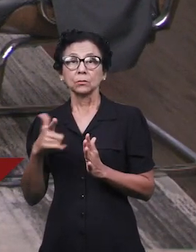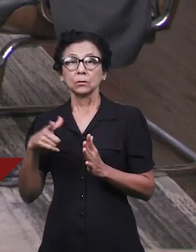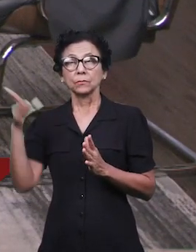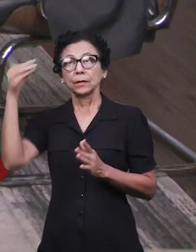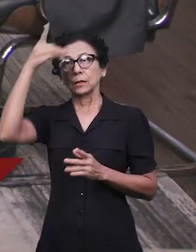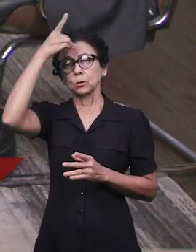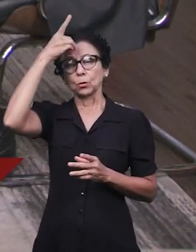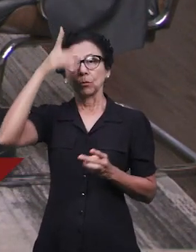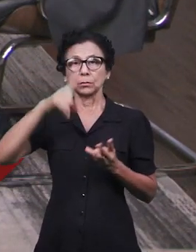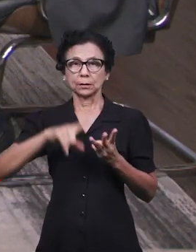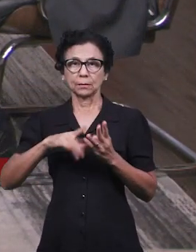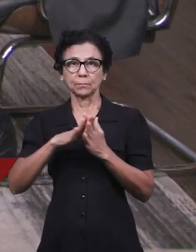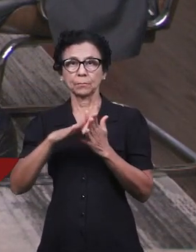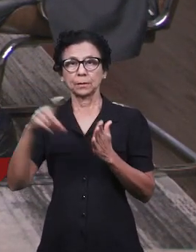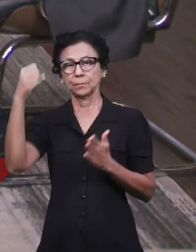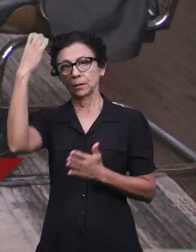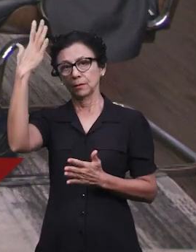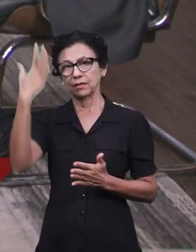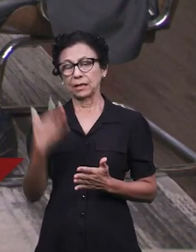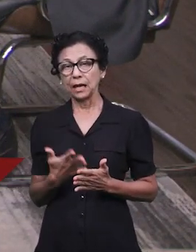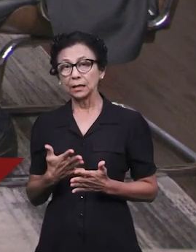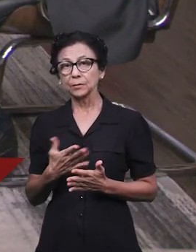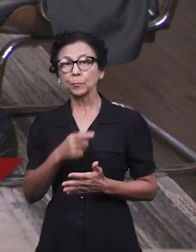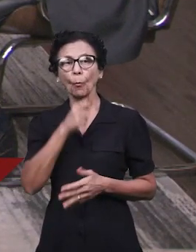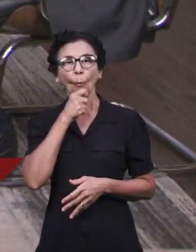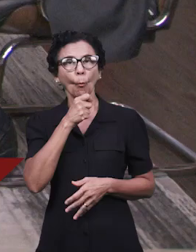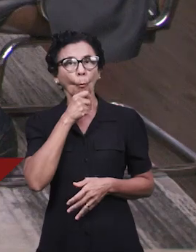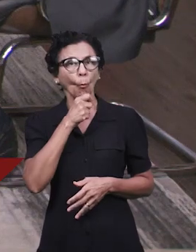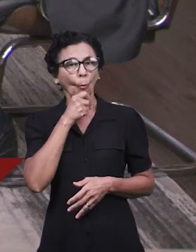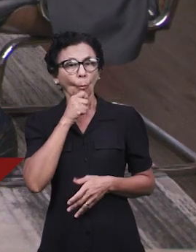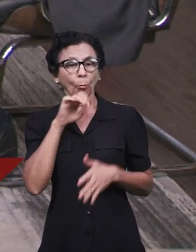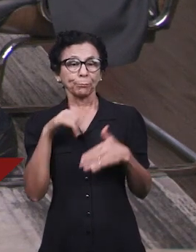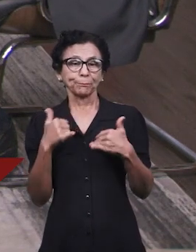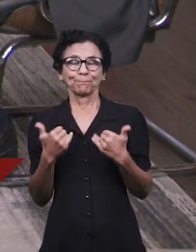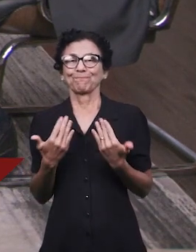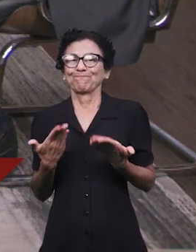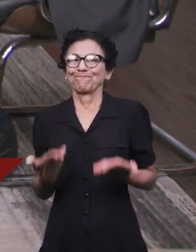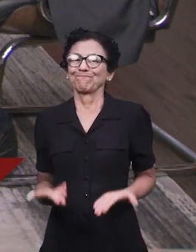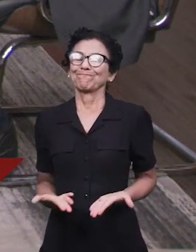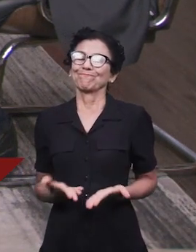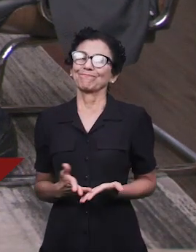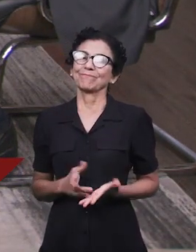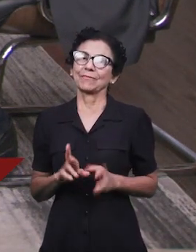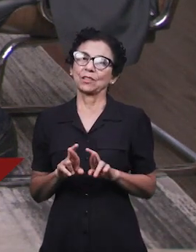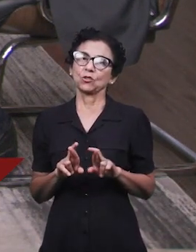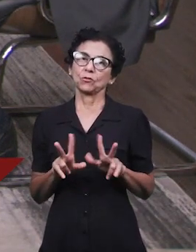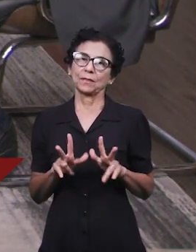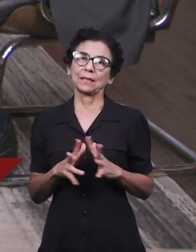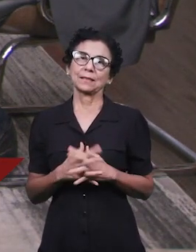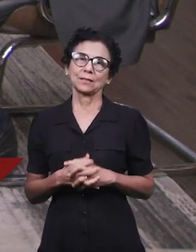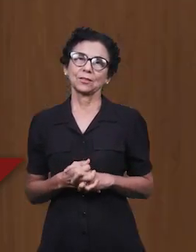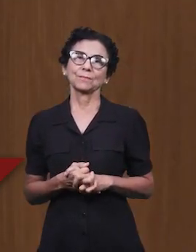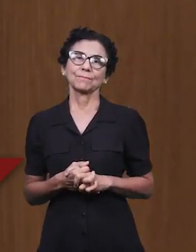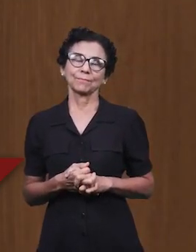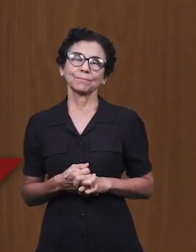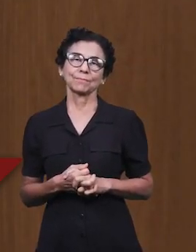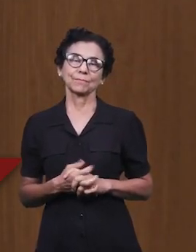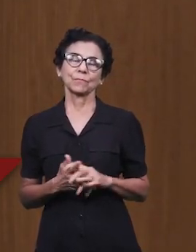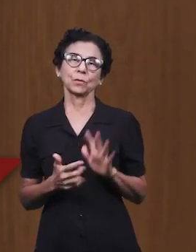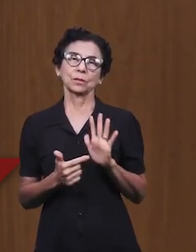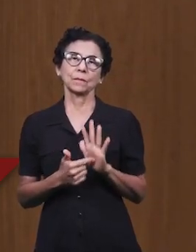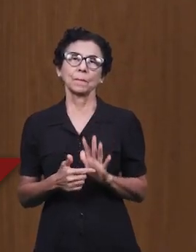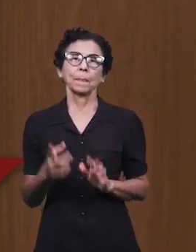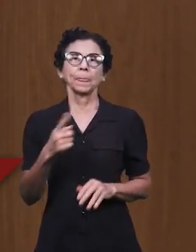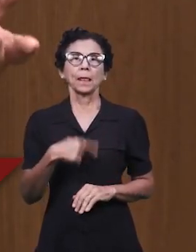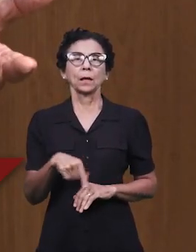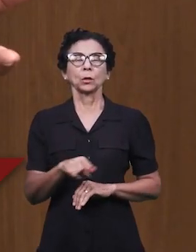isso? Aí está a grande diferença. Então, nós não queremos ser donos de nenhuma diferença. Não estamos aqui para